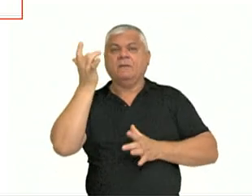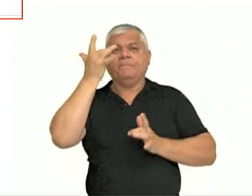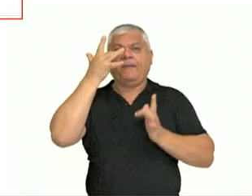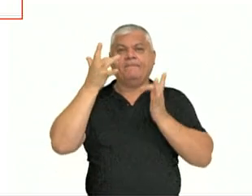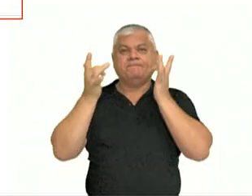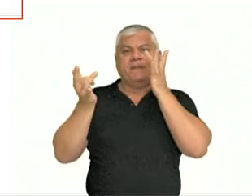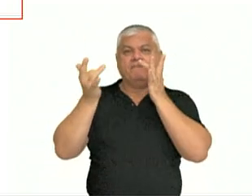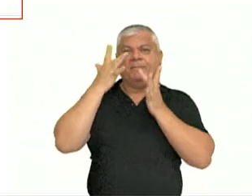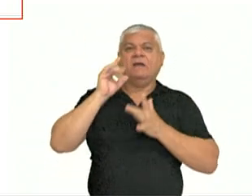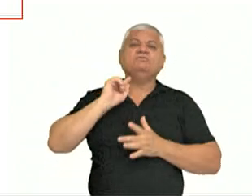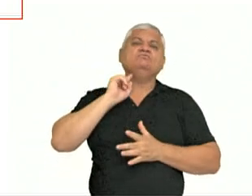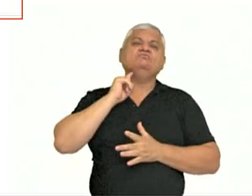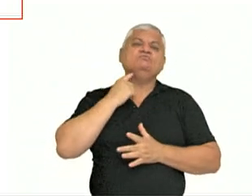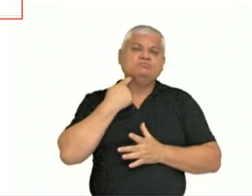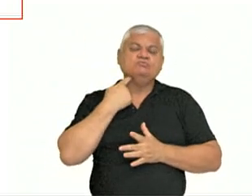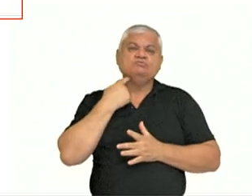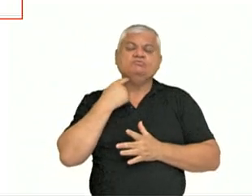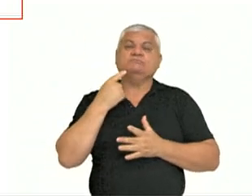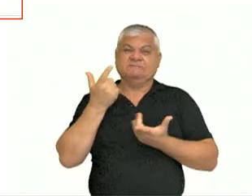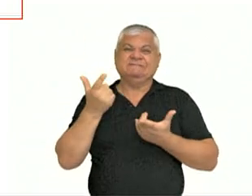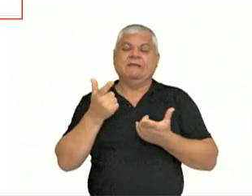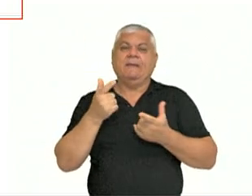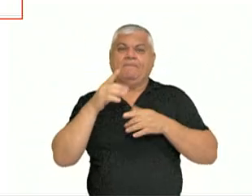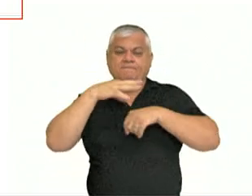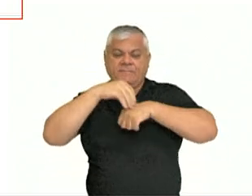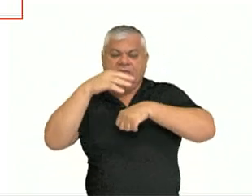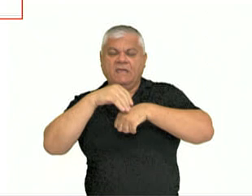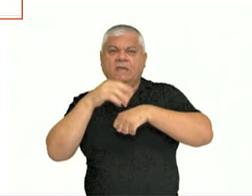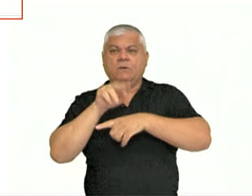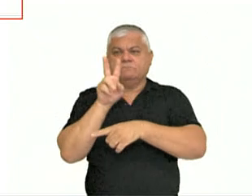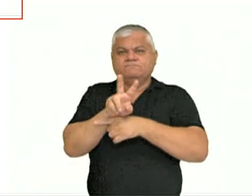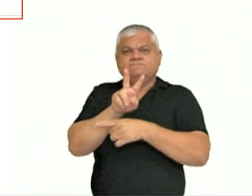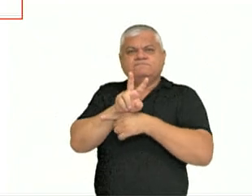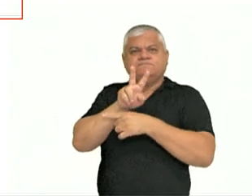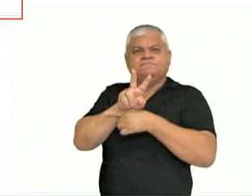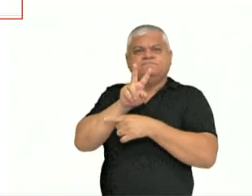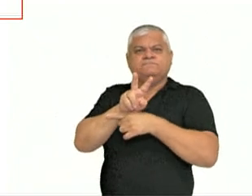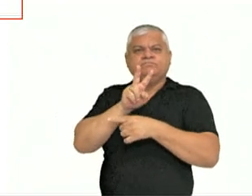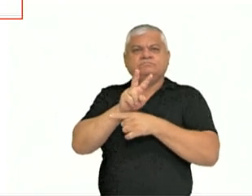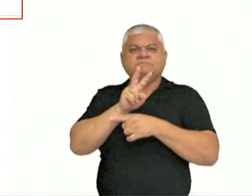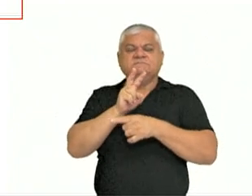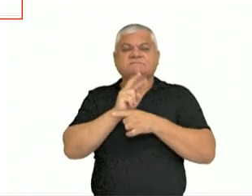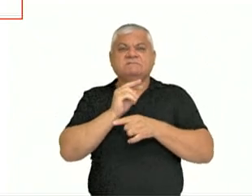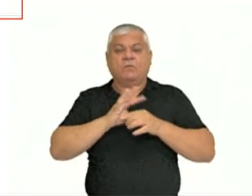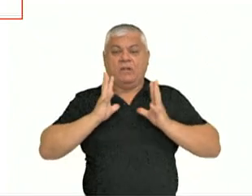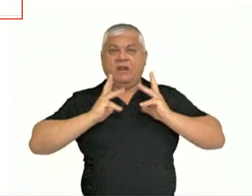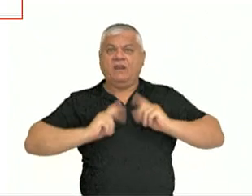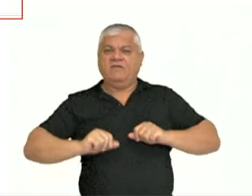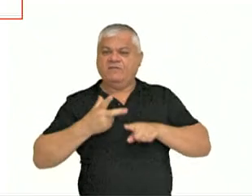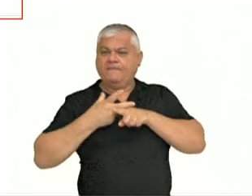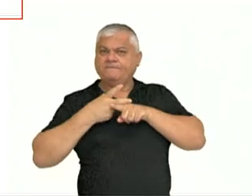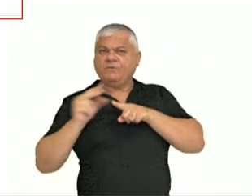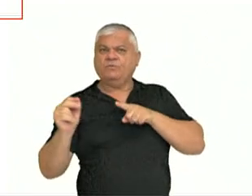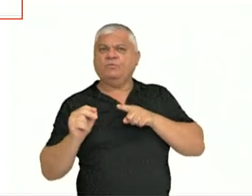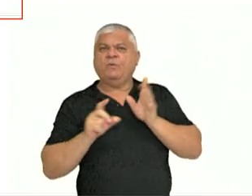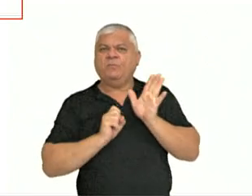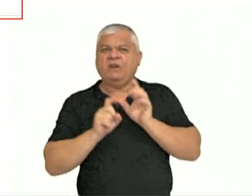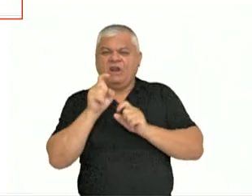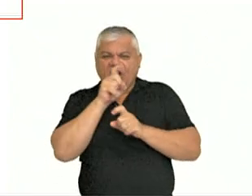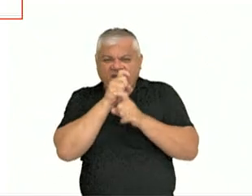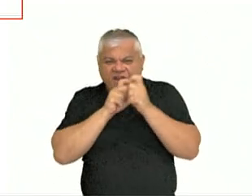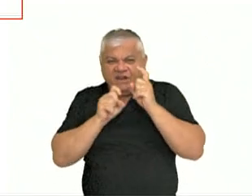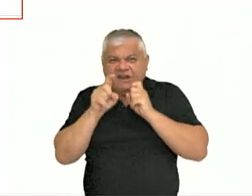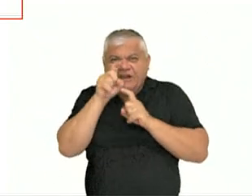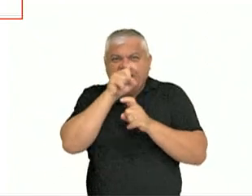presente nas cavidades. Por isso o ar, né, vai entrar livre de micro-organismos. Então, o mais correto